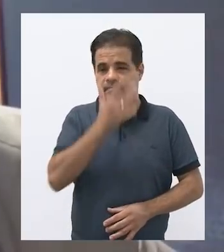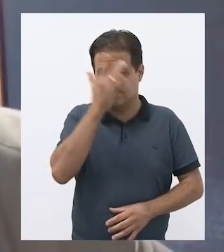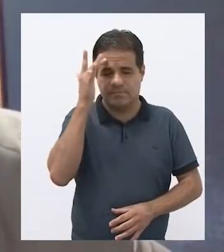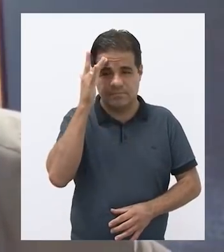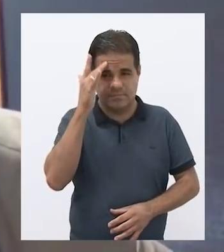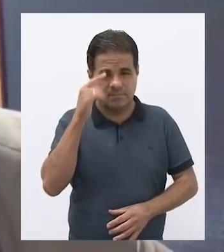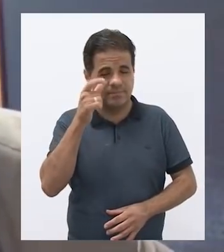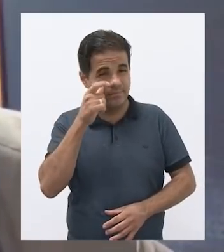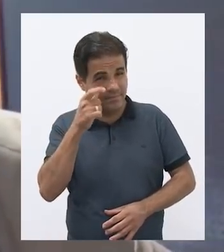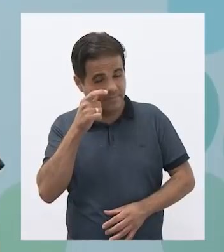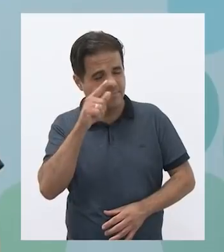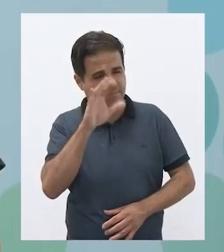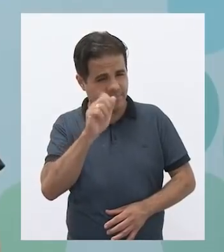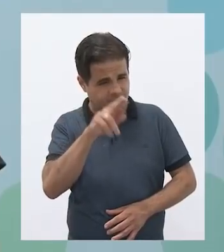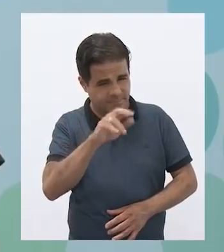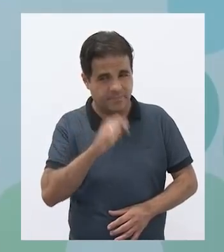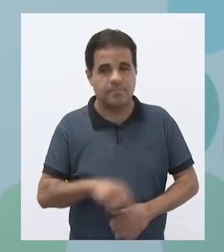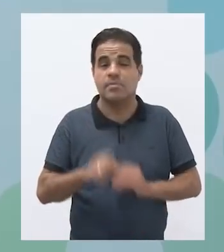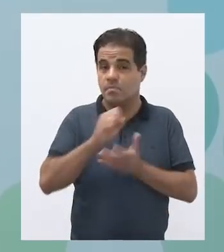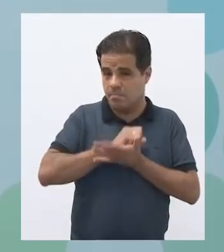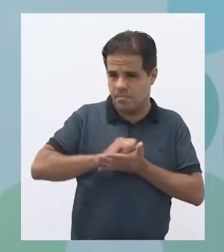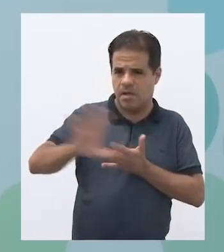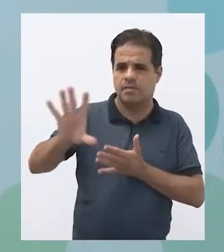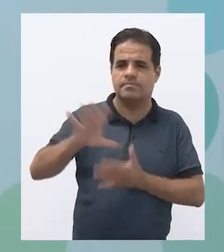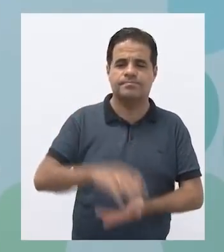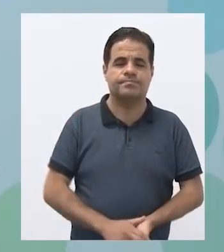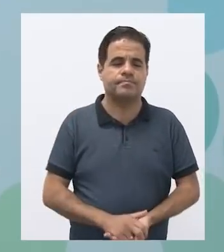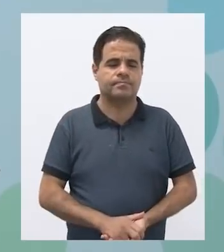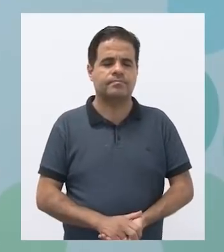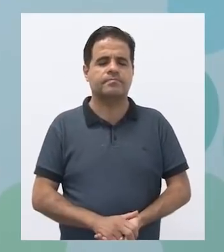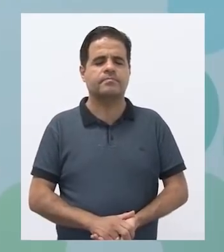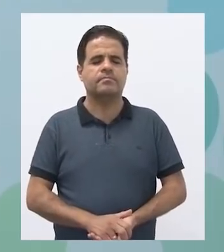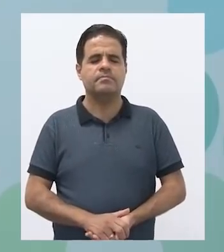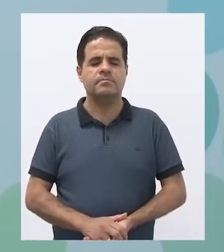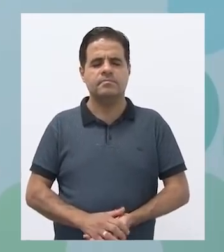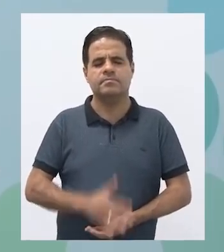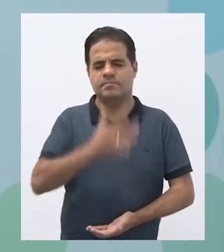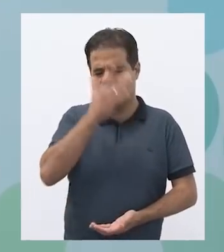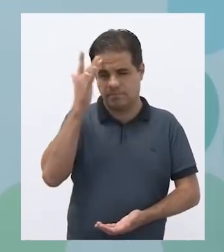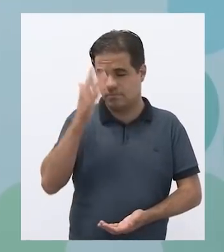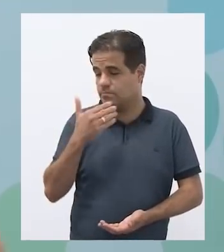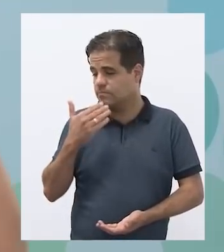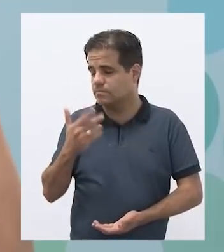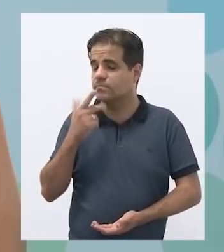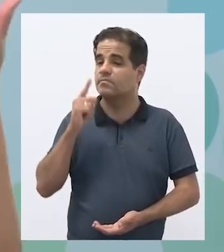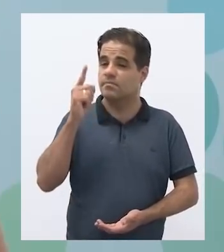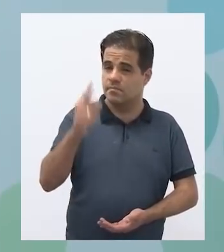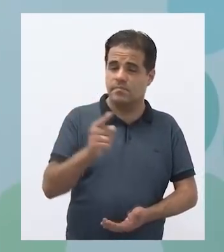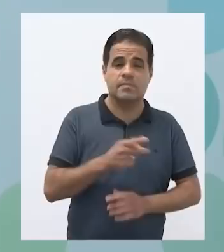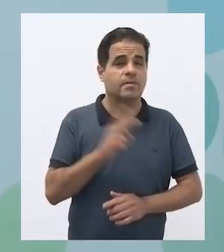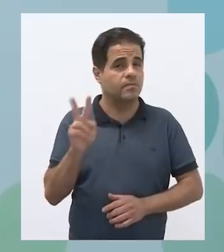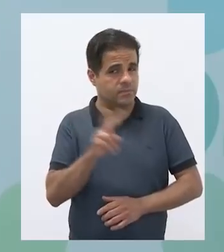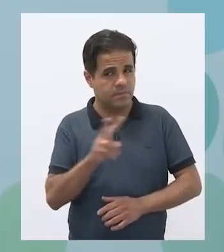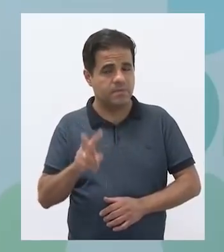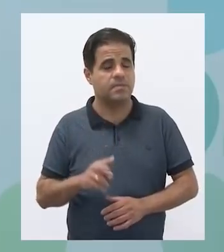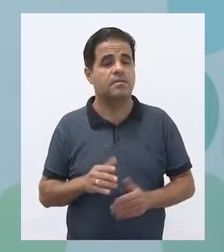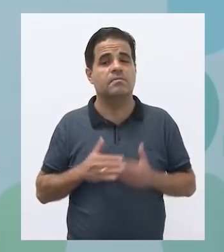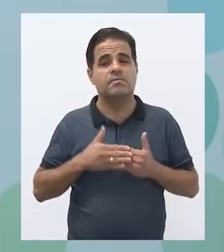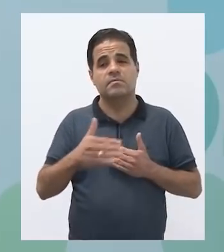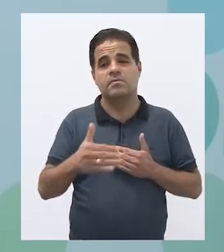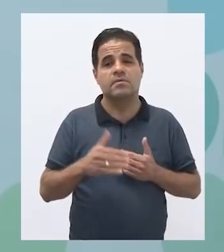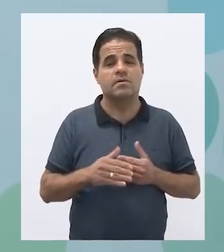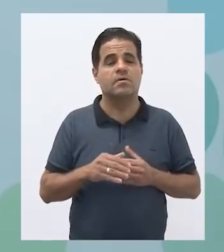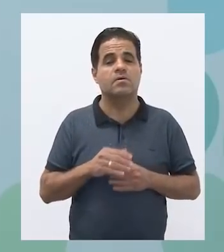canal dele. Ah, pode deixar que eu te mando. E as pessoas aqui estão falando, pedindo para você e para o Marcos fazerem aí